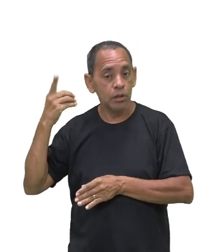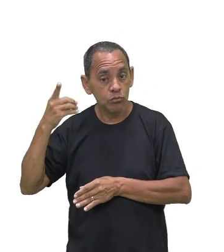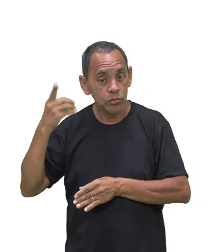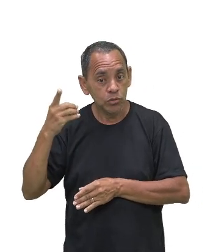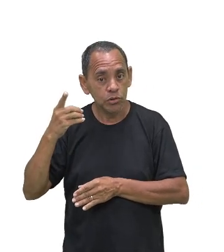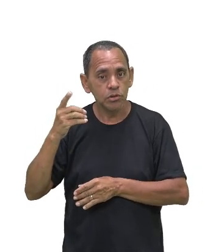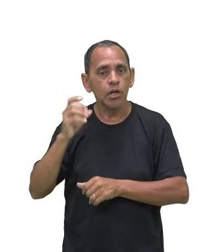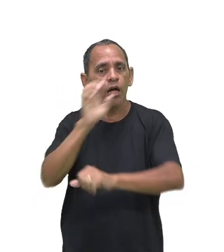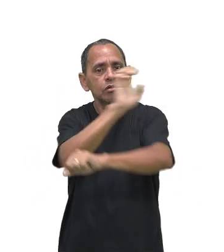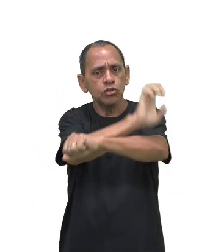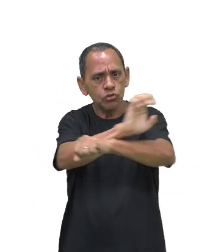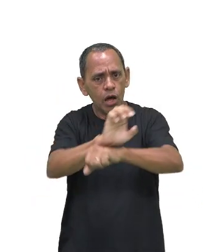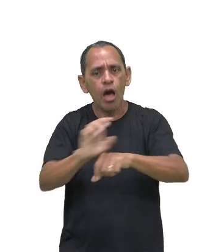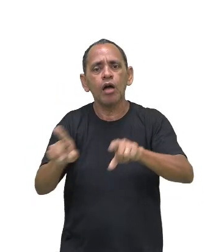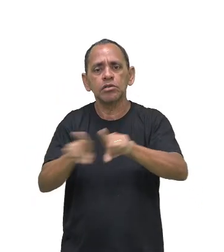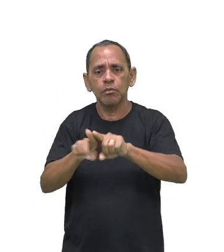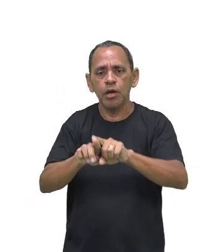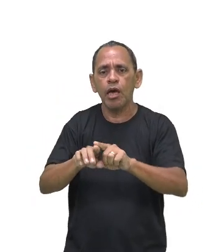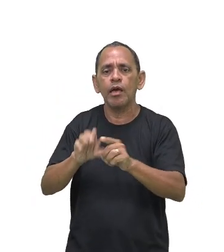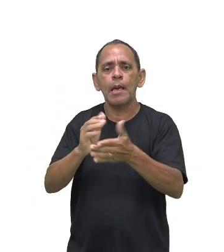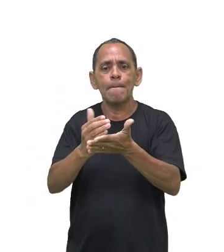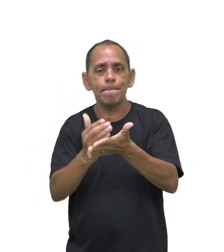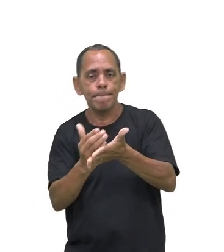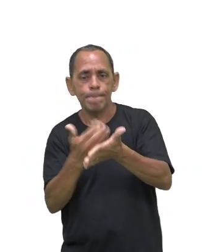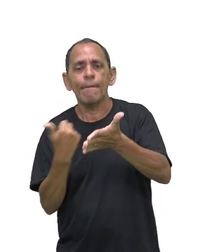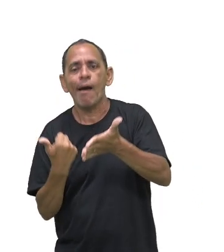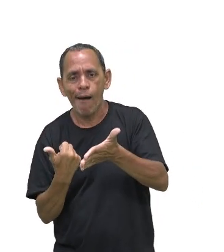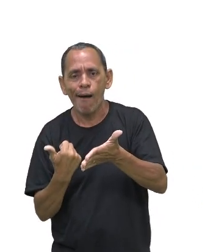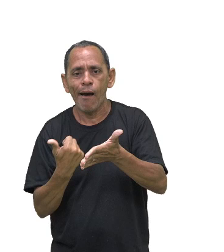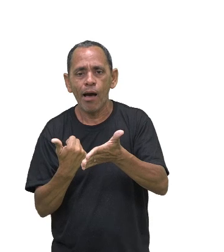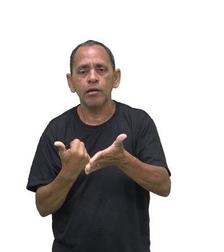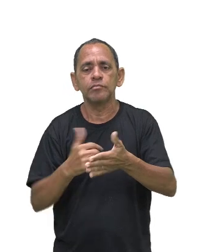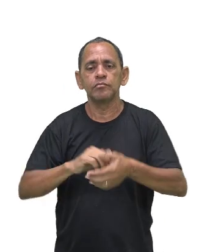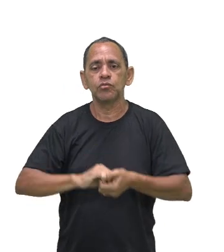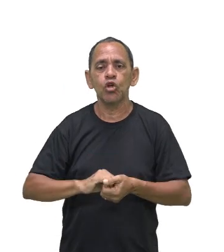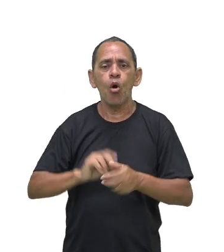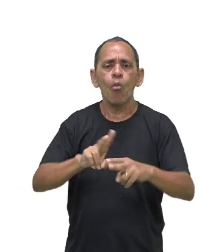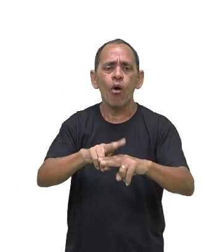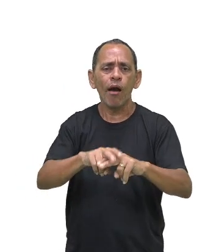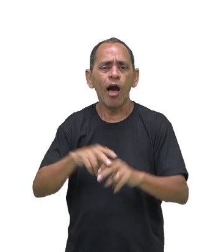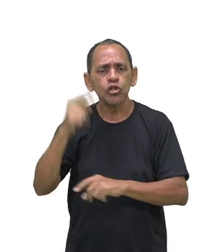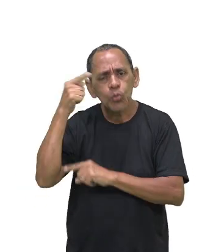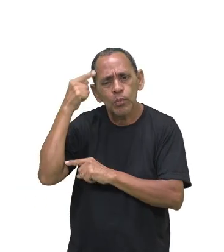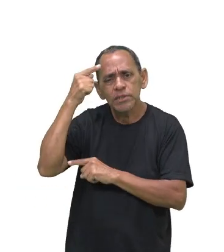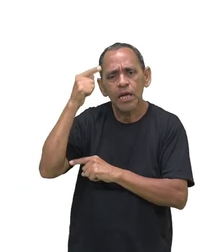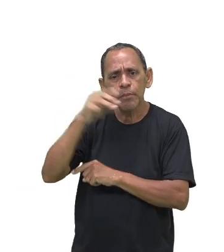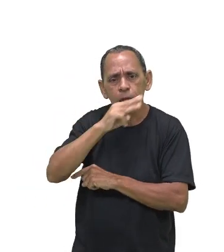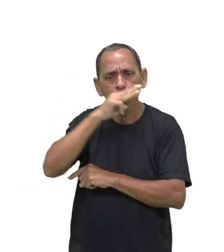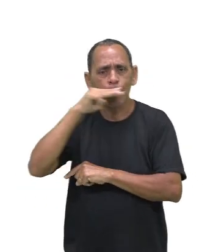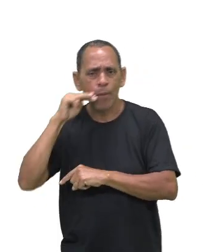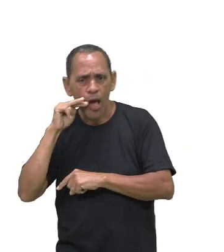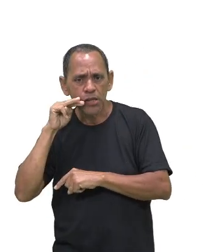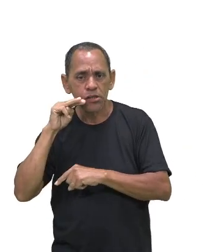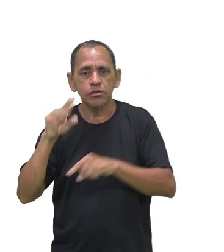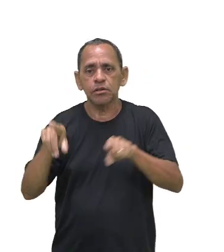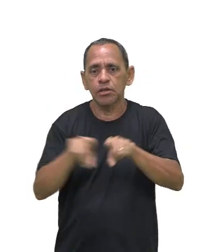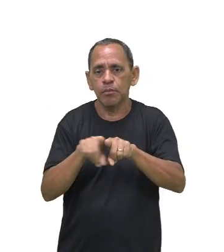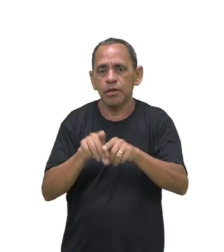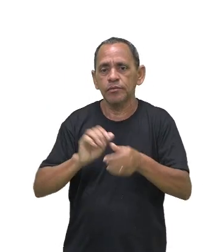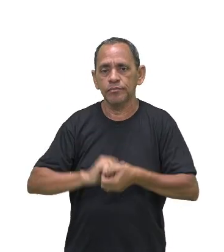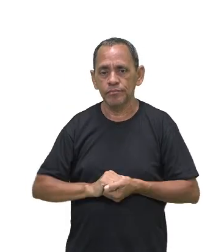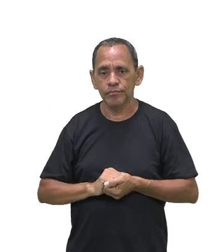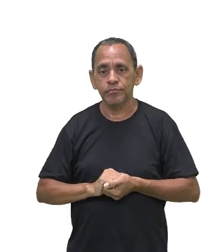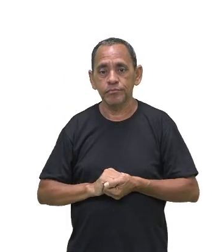seu mandato também cassado por causa de seu pensamento marxista. E aí vai